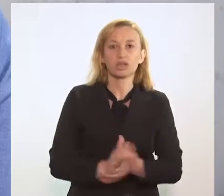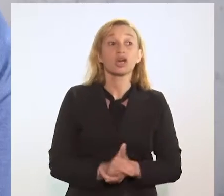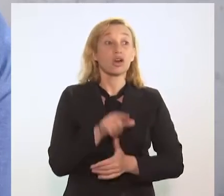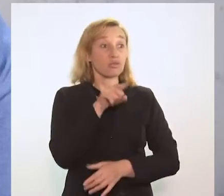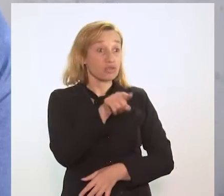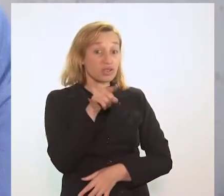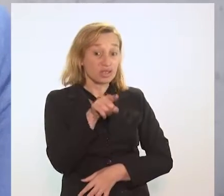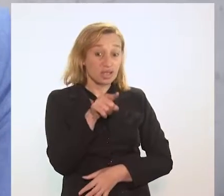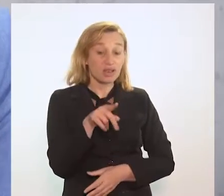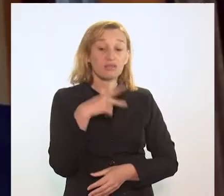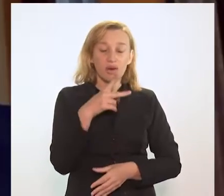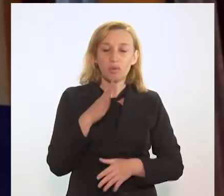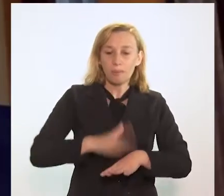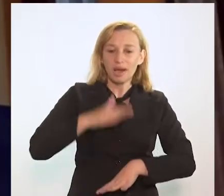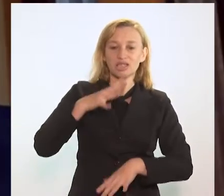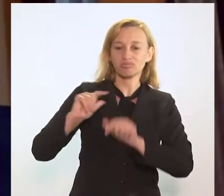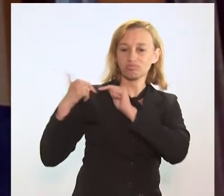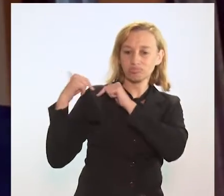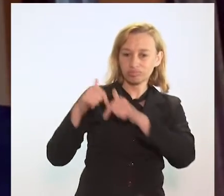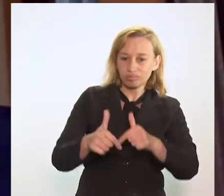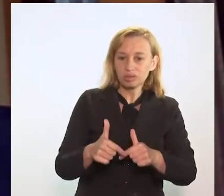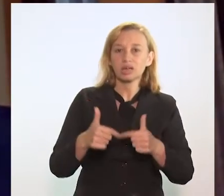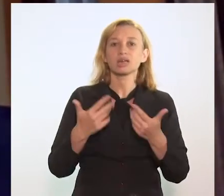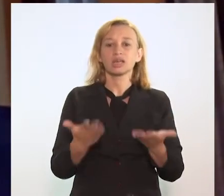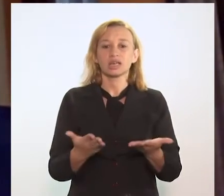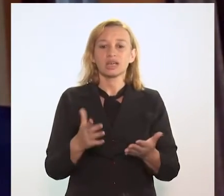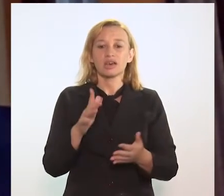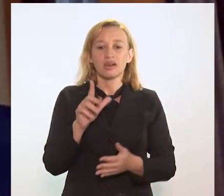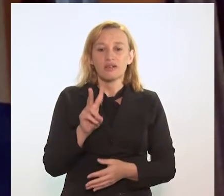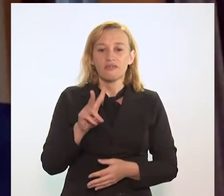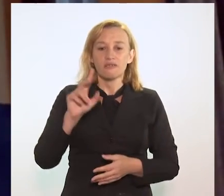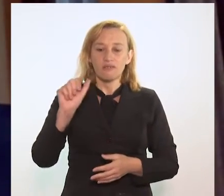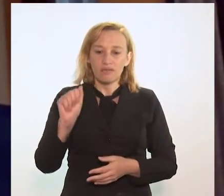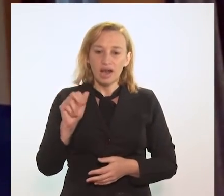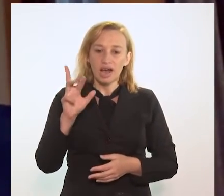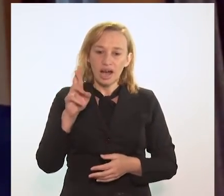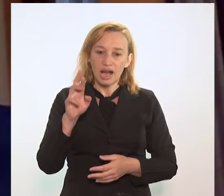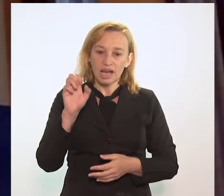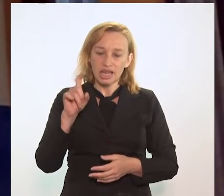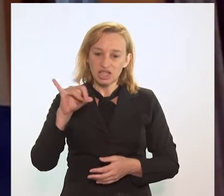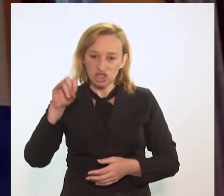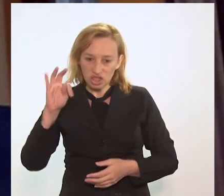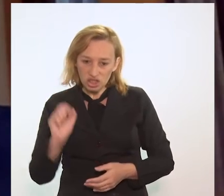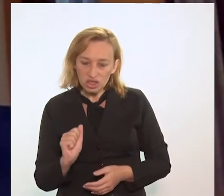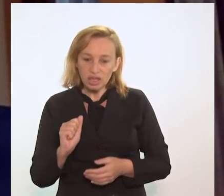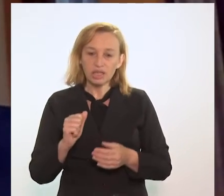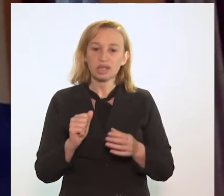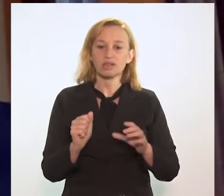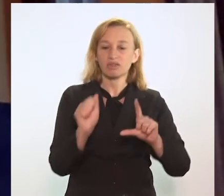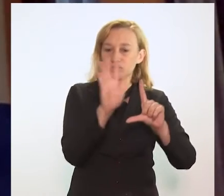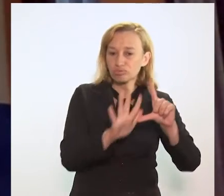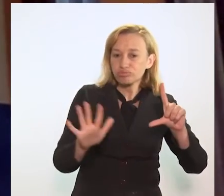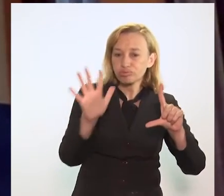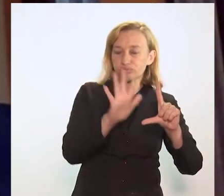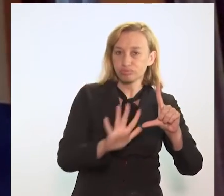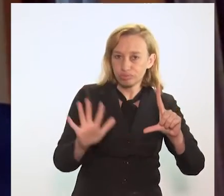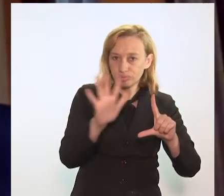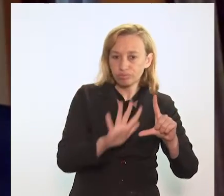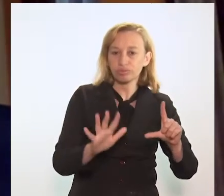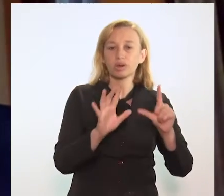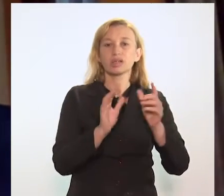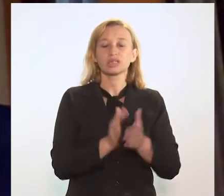processo funciona. Você foi muito no ponto que é o mais tradicional, né, que são aqueles varejistas que vendem através